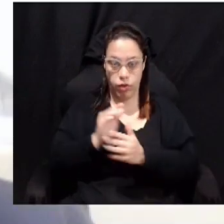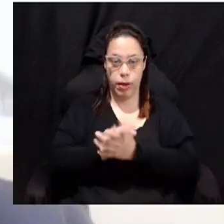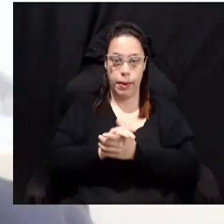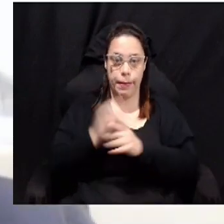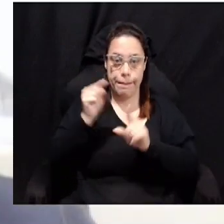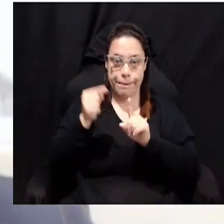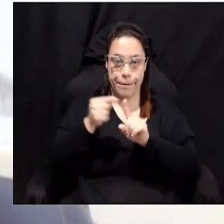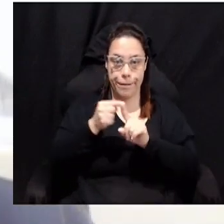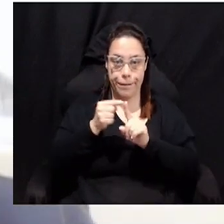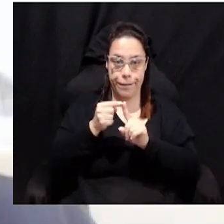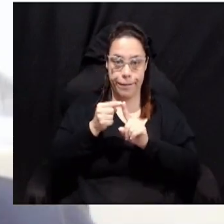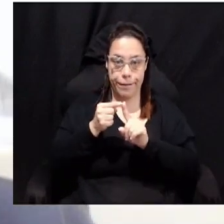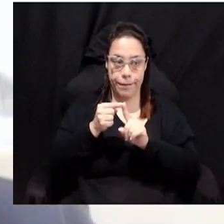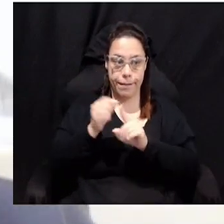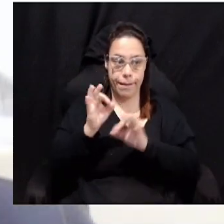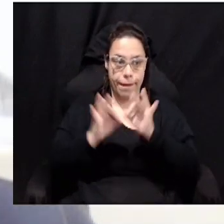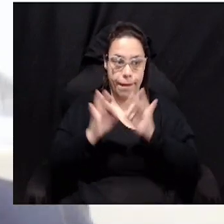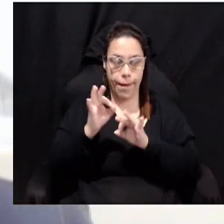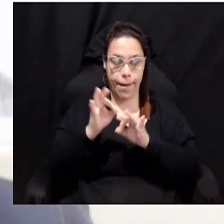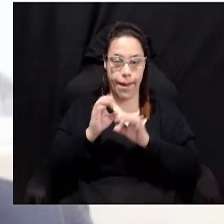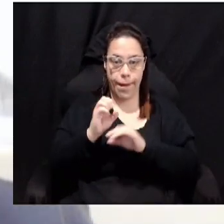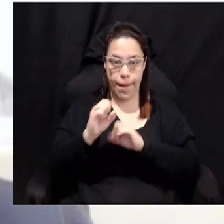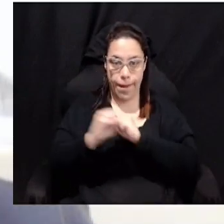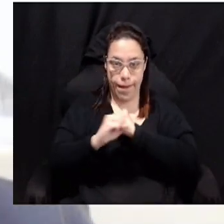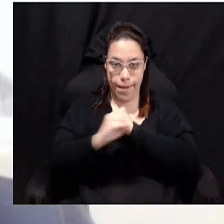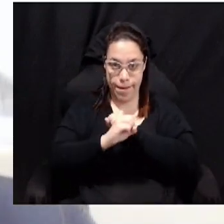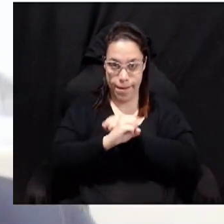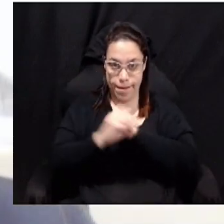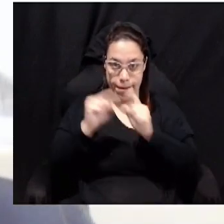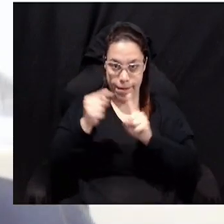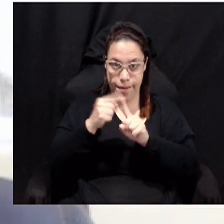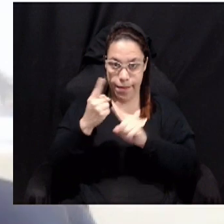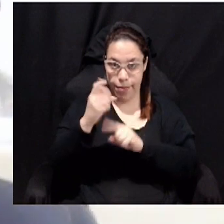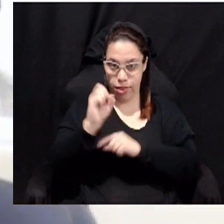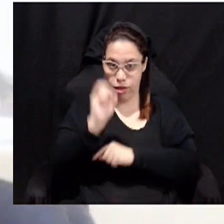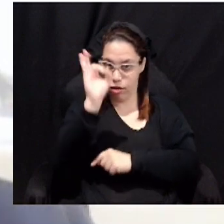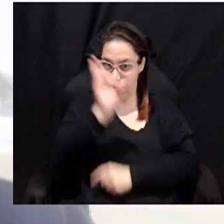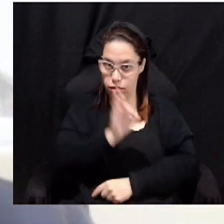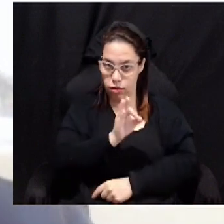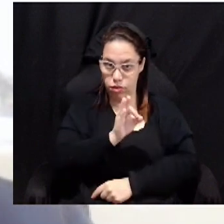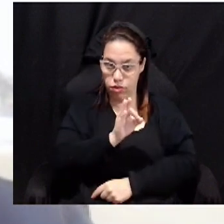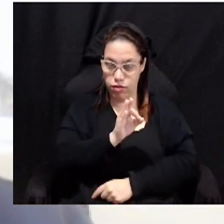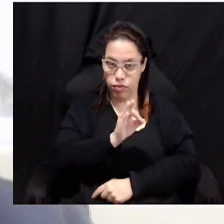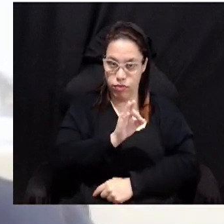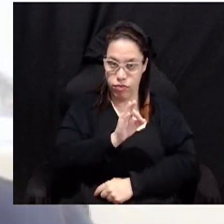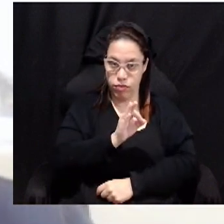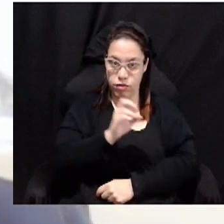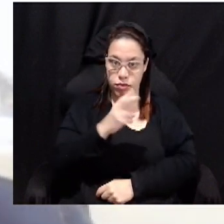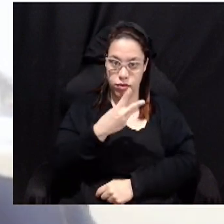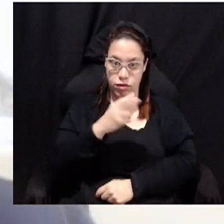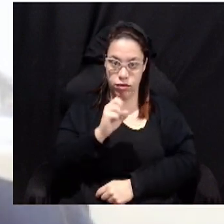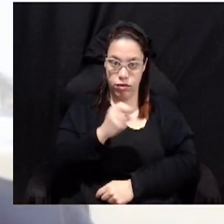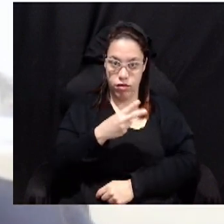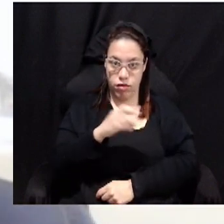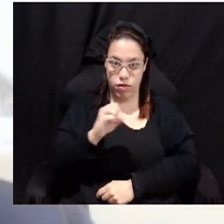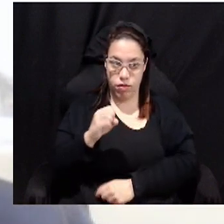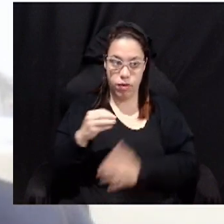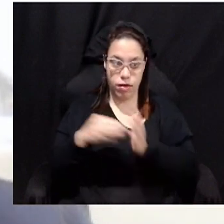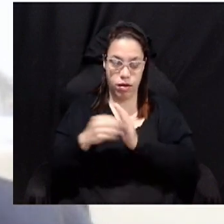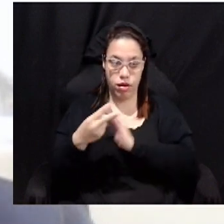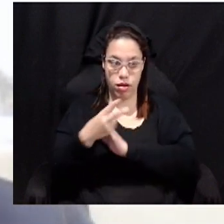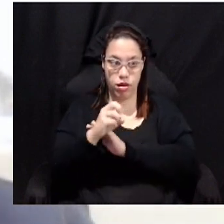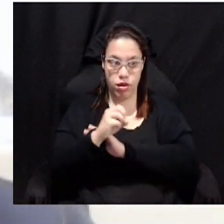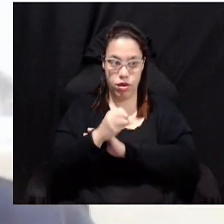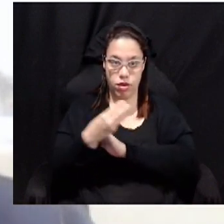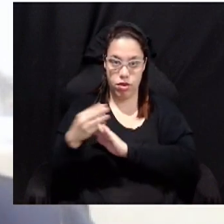plano municipal de saneamento era atingir os 18% entre 2029 a 2033. Essa meta nós